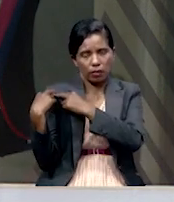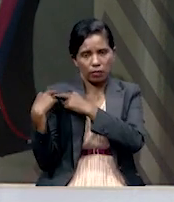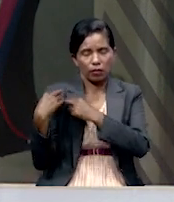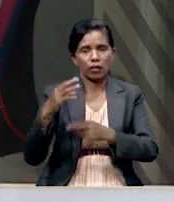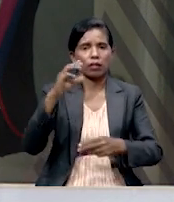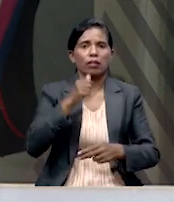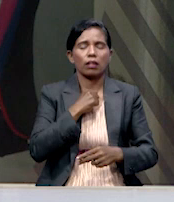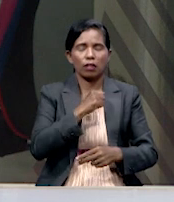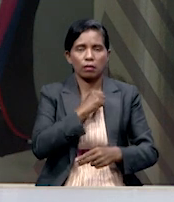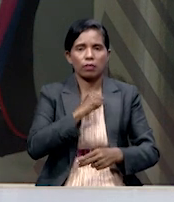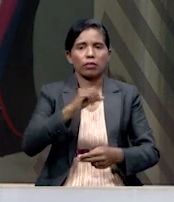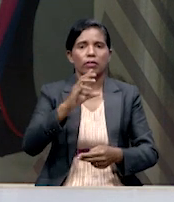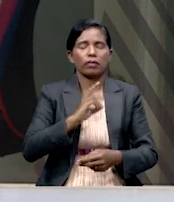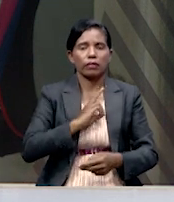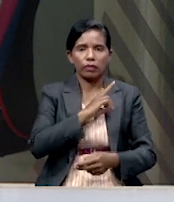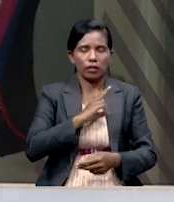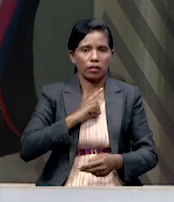Simo.